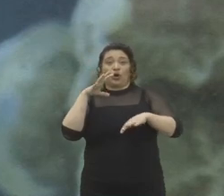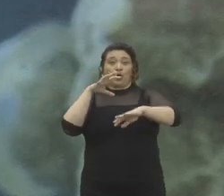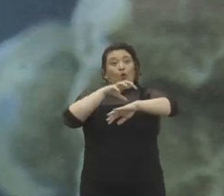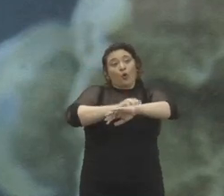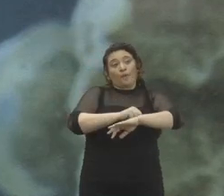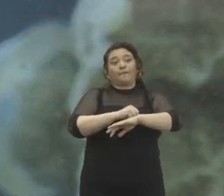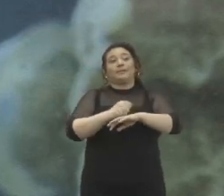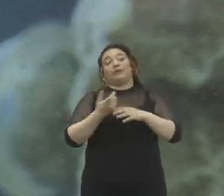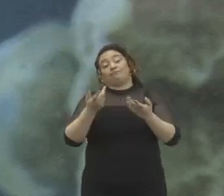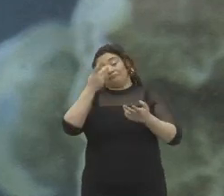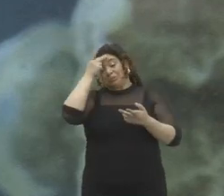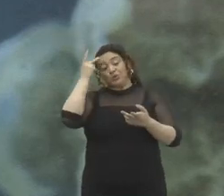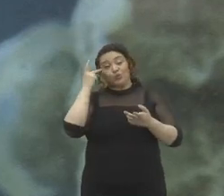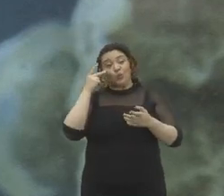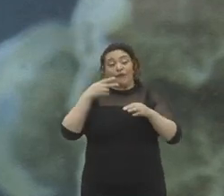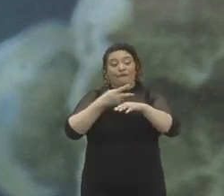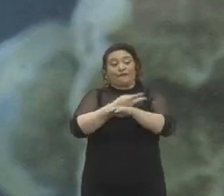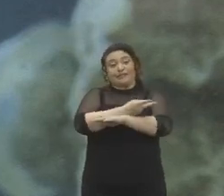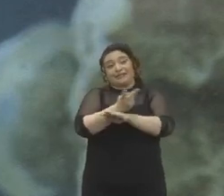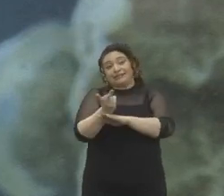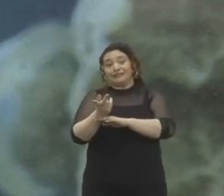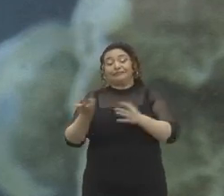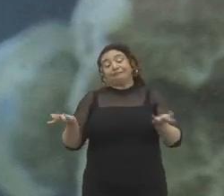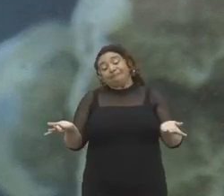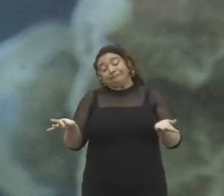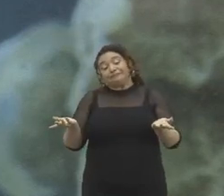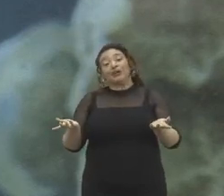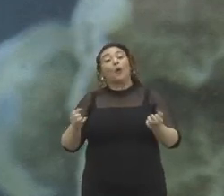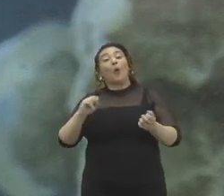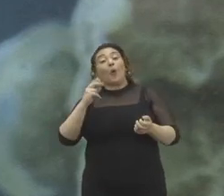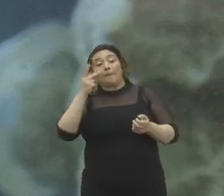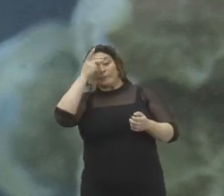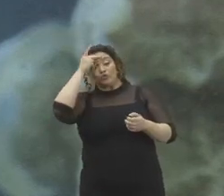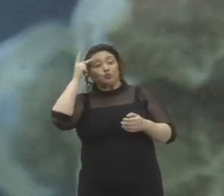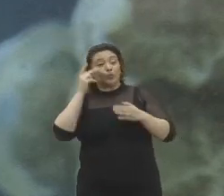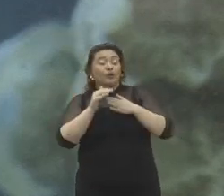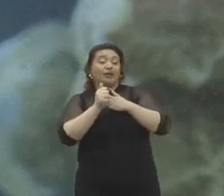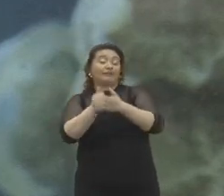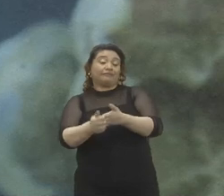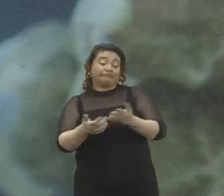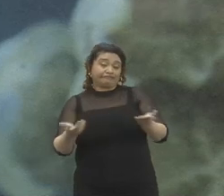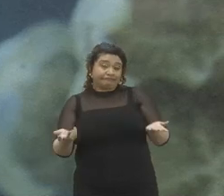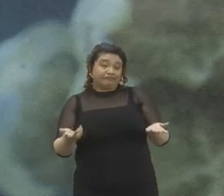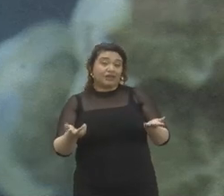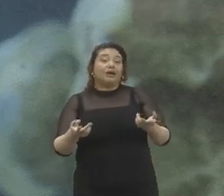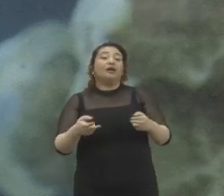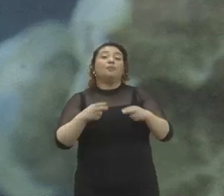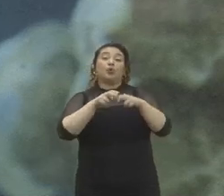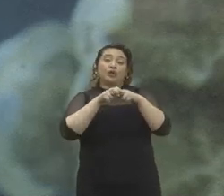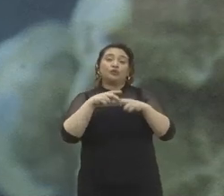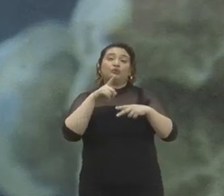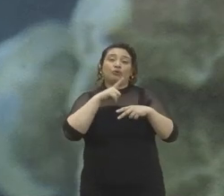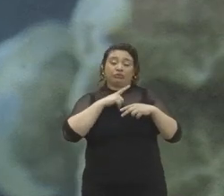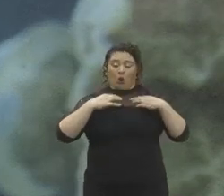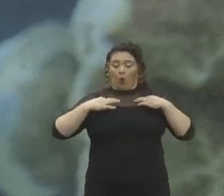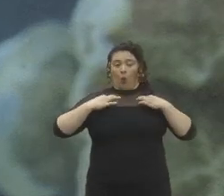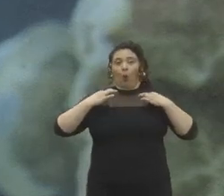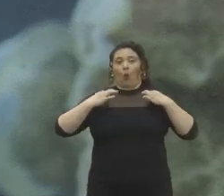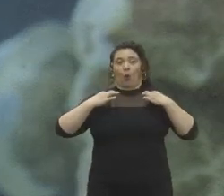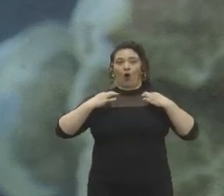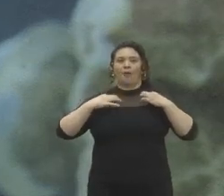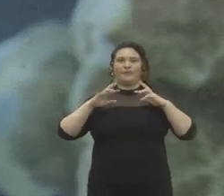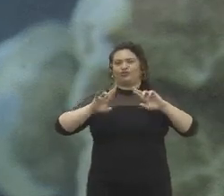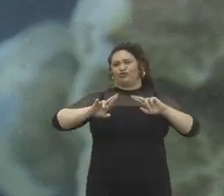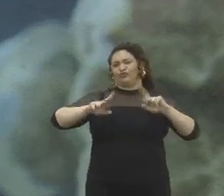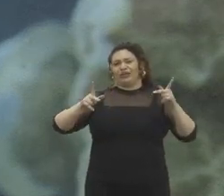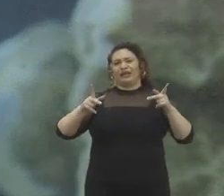turista também né e e ou o cara que tá lá guiando né então eles começaram a usar umas roupas pareciam uma